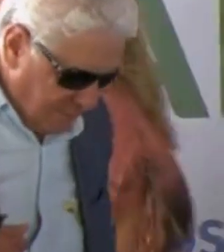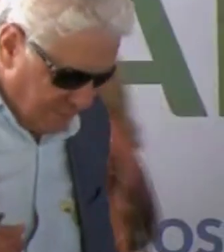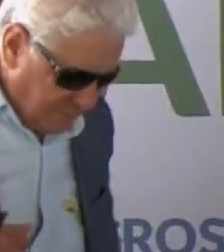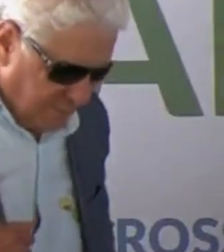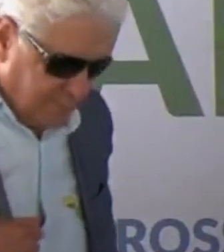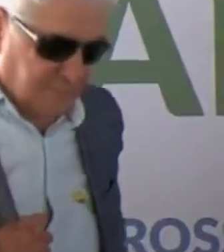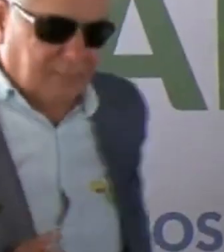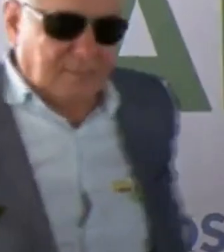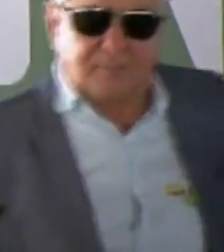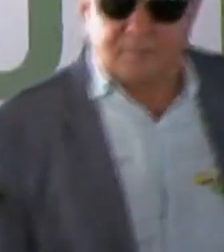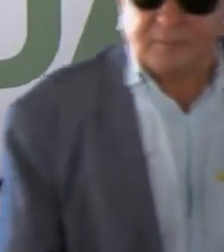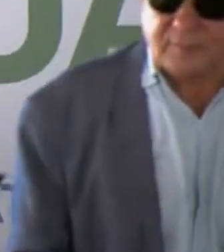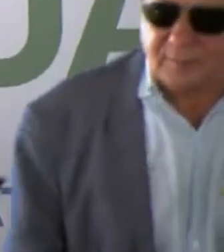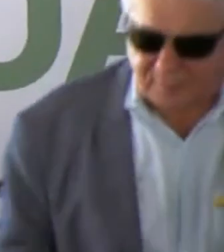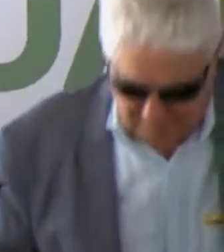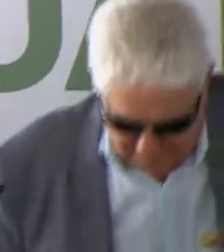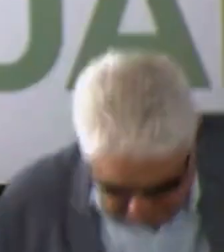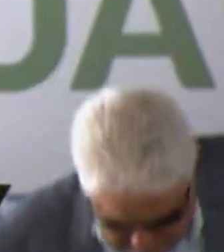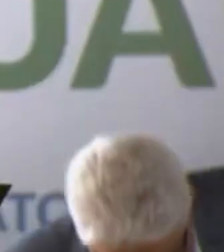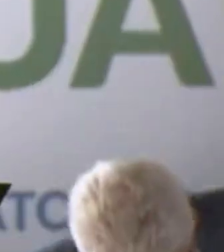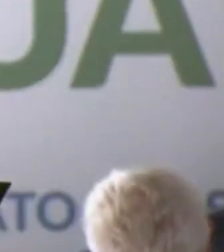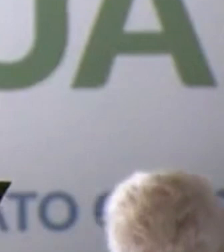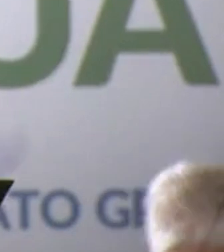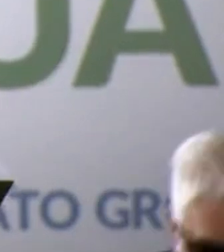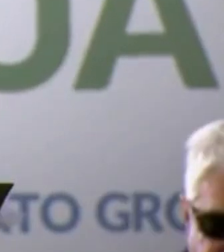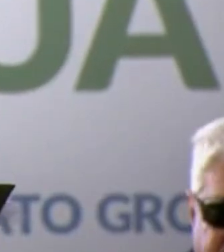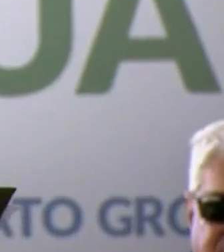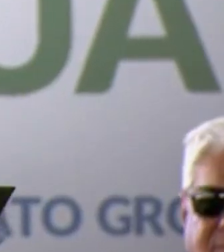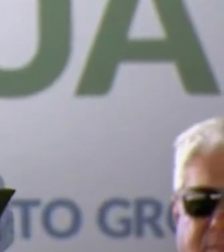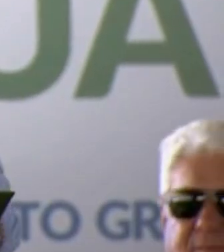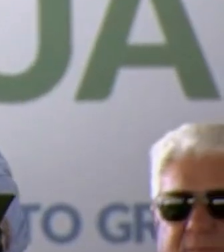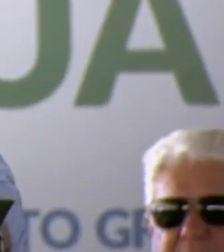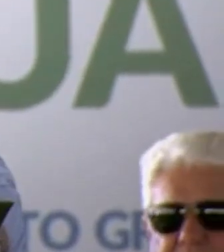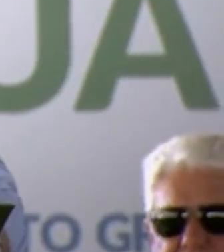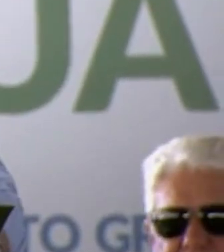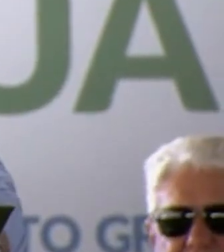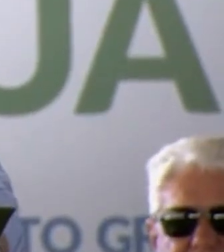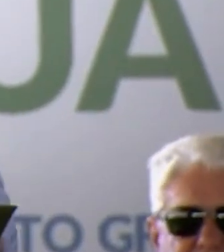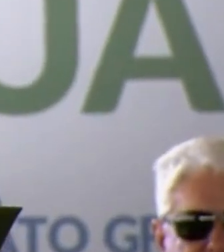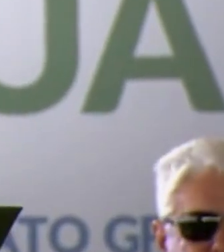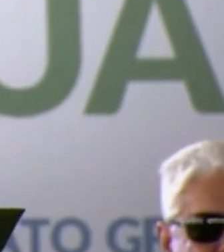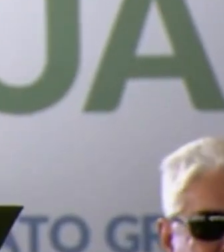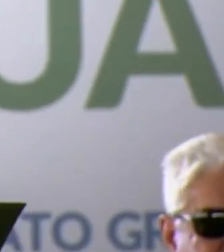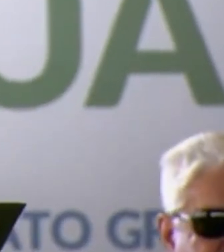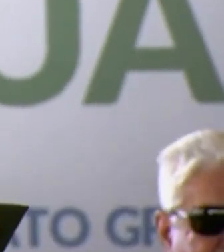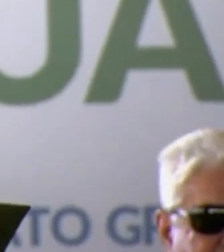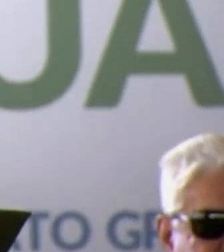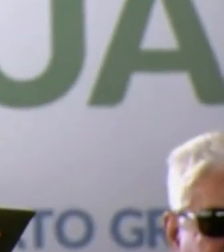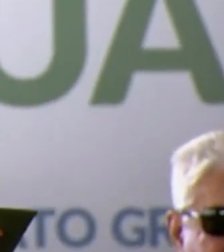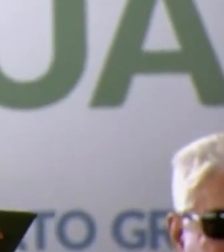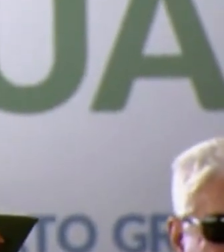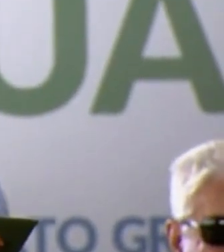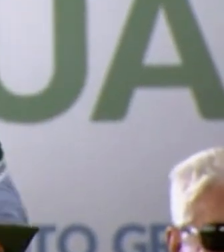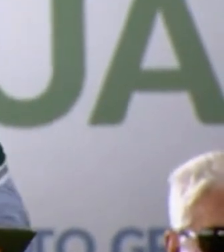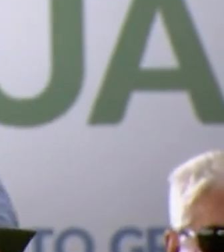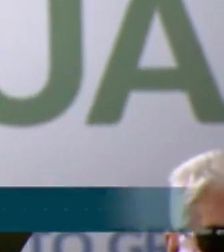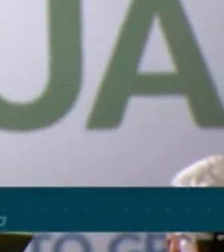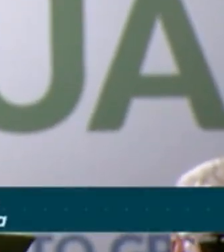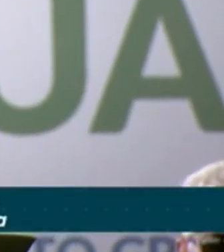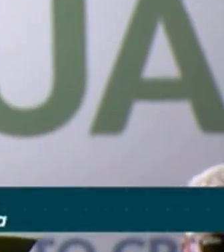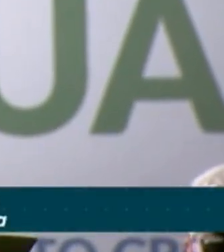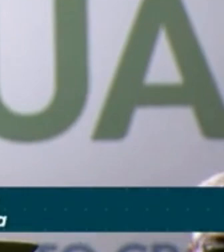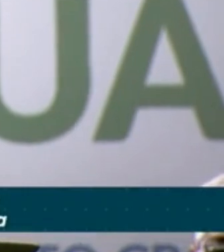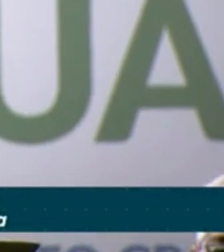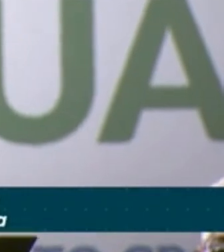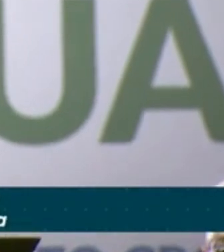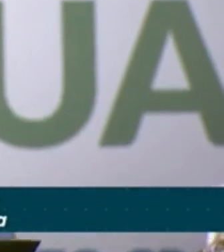É muito bom estar entre amigos. Melhor ainda,